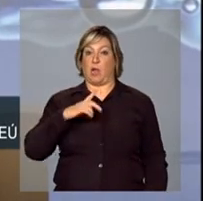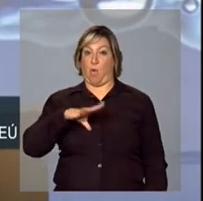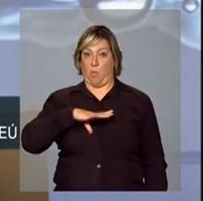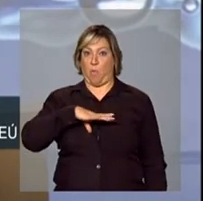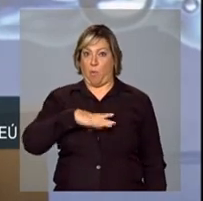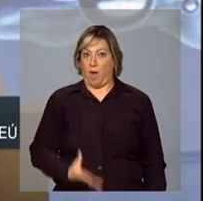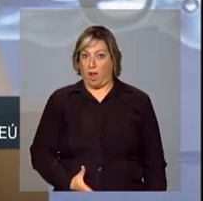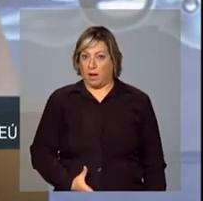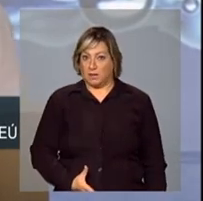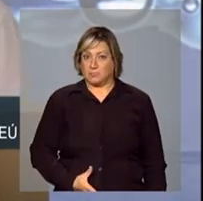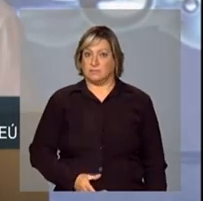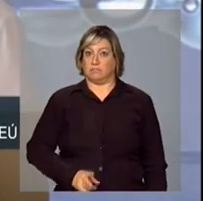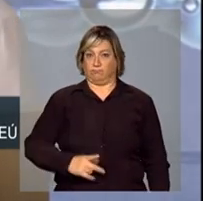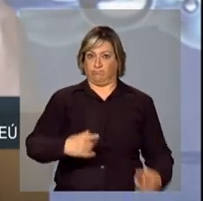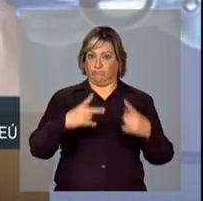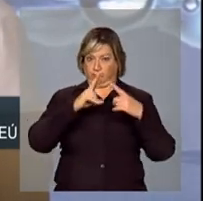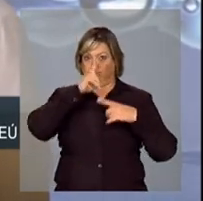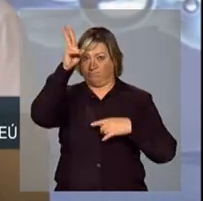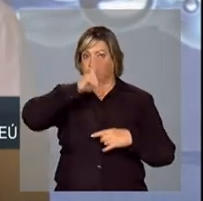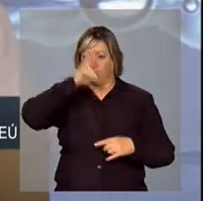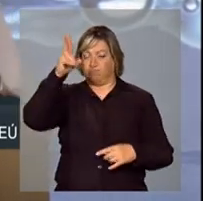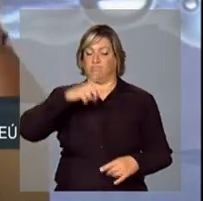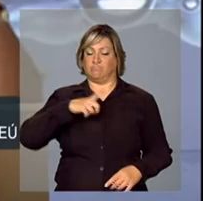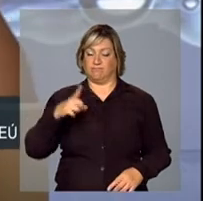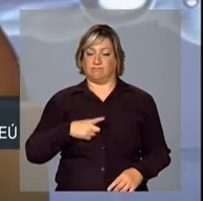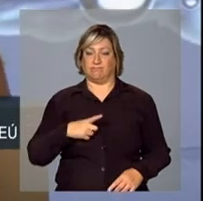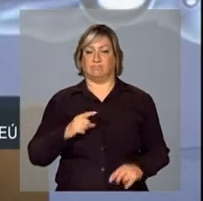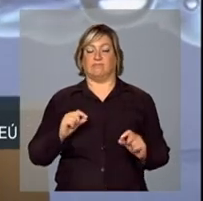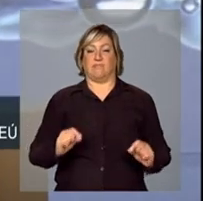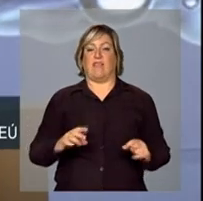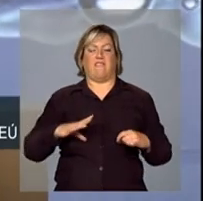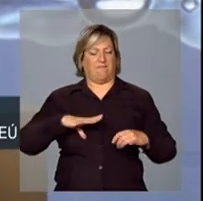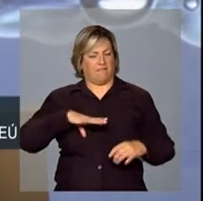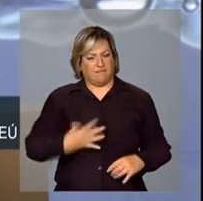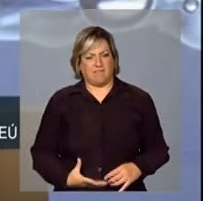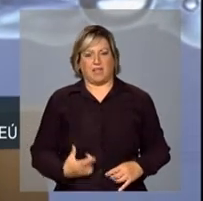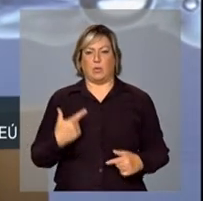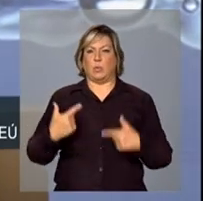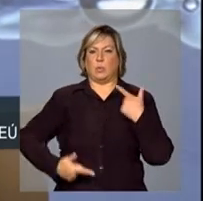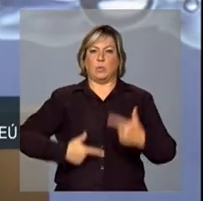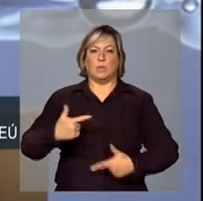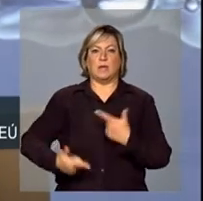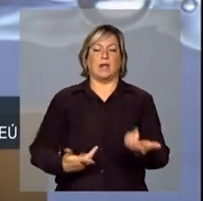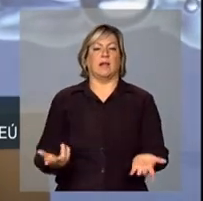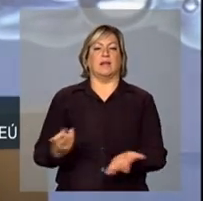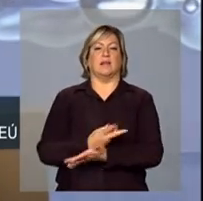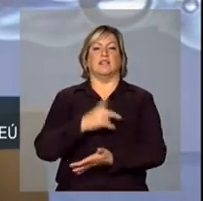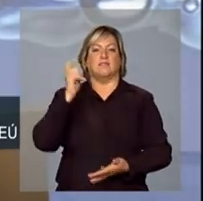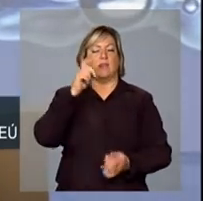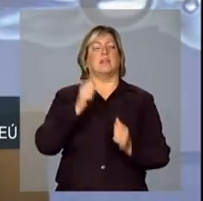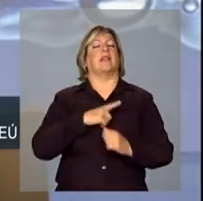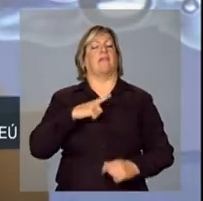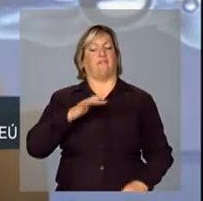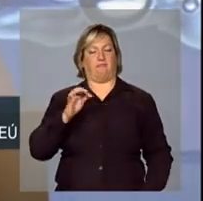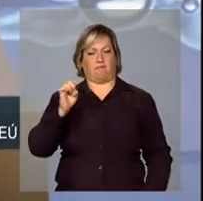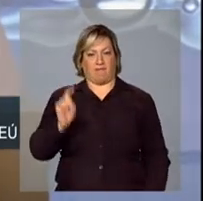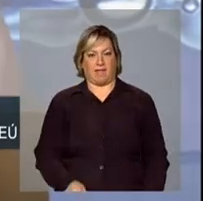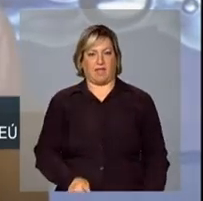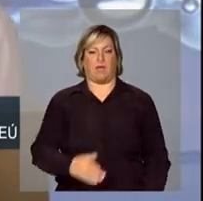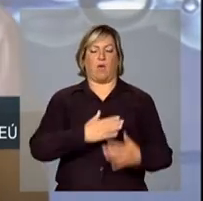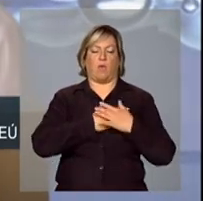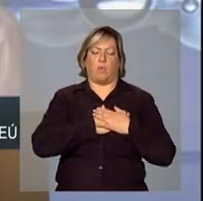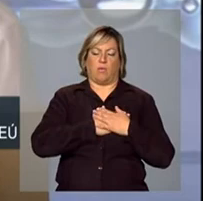coragem que não se pode duvidar dela. A coragem de enfrentar a diversidade com fé, de ser generoso